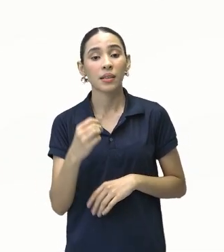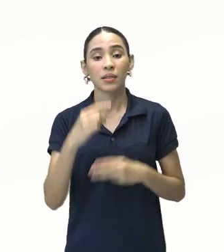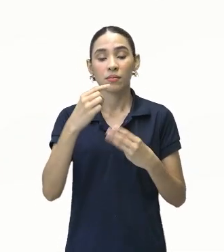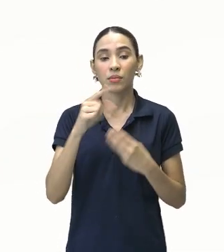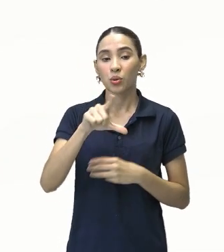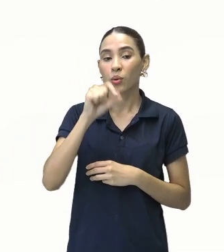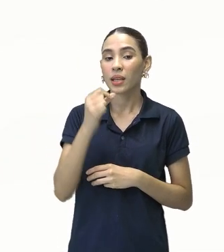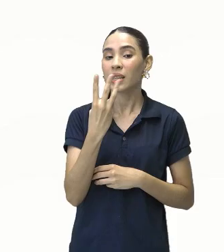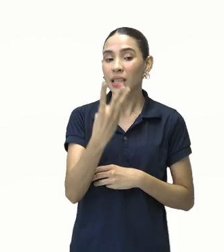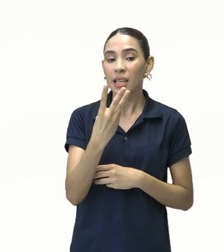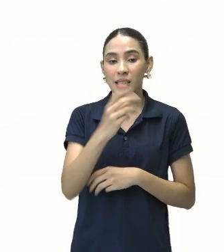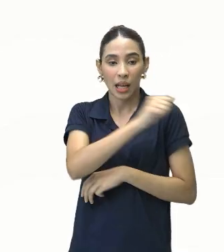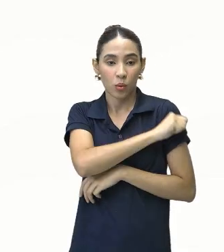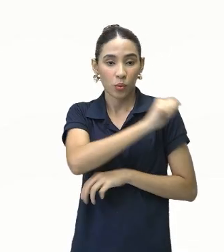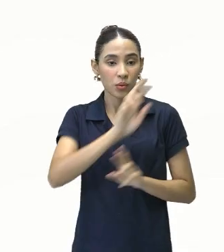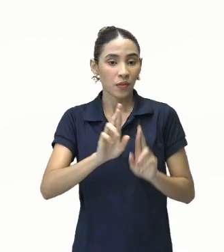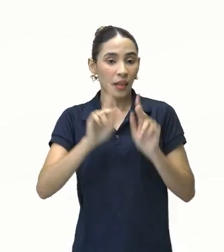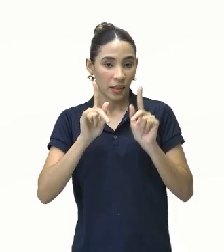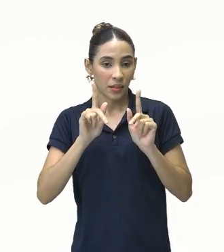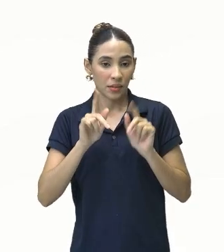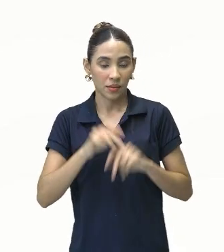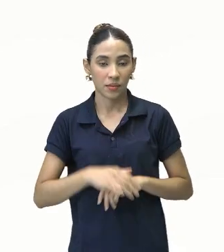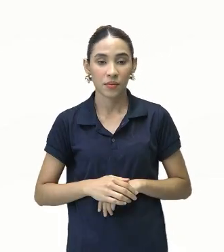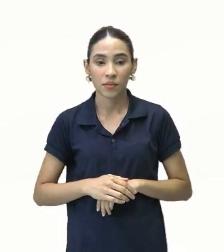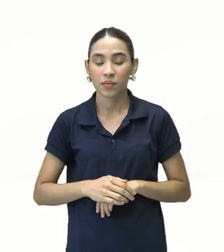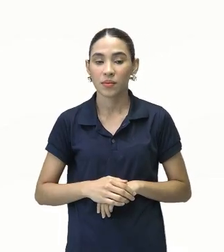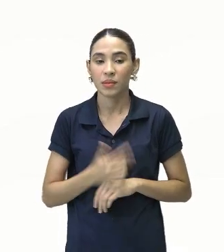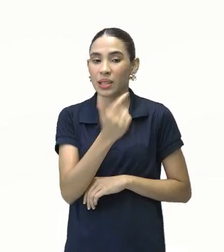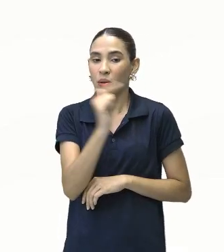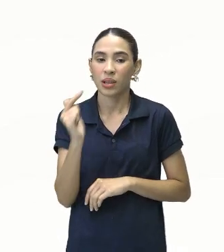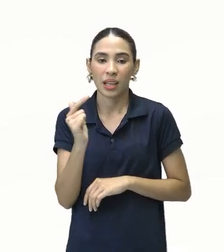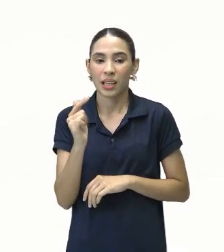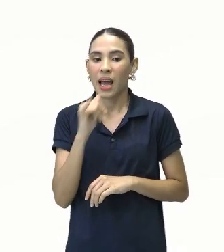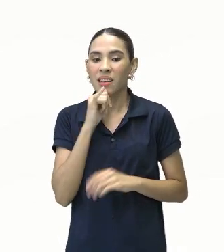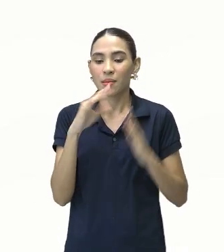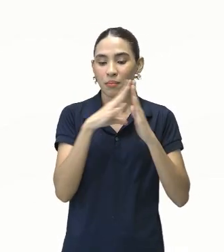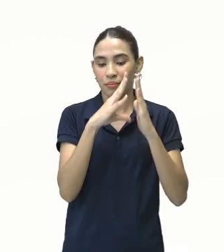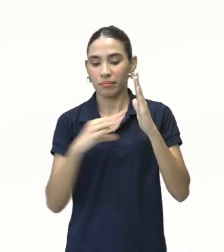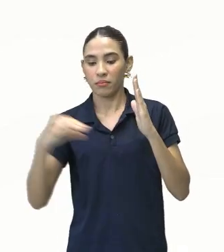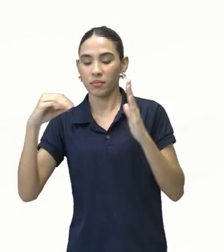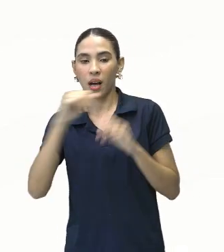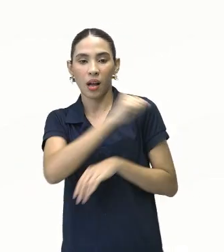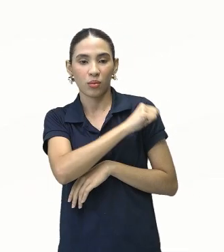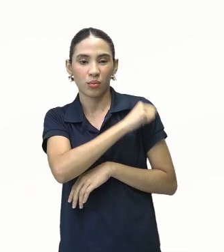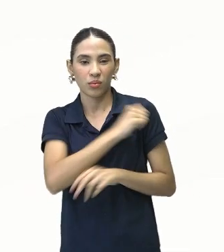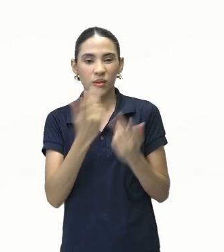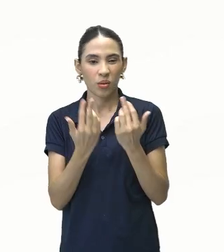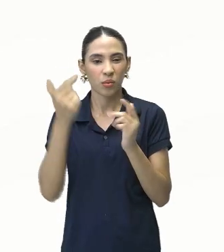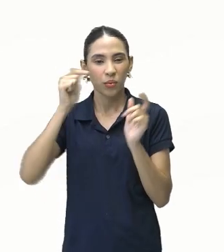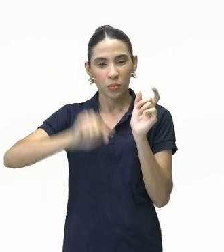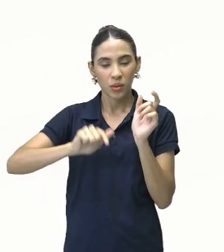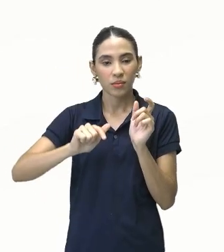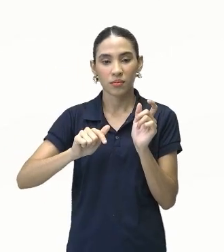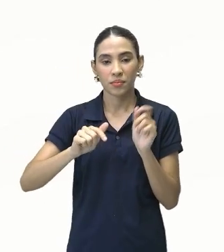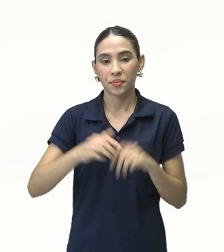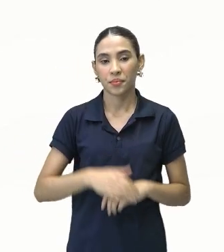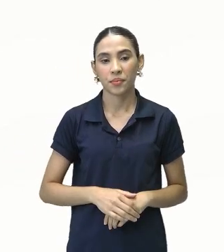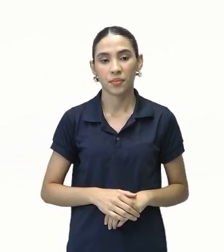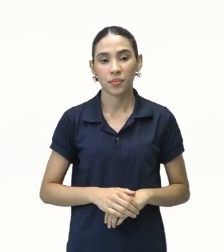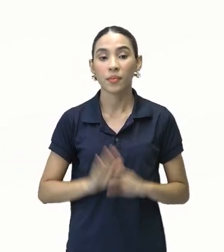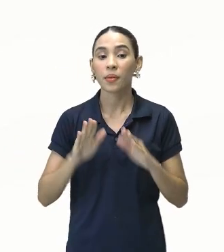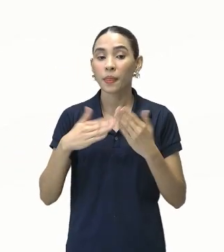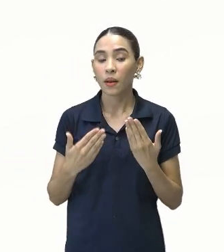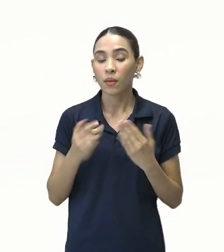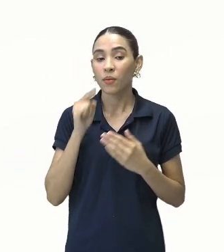3 alunos diferentes. Tá? Você não tem como clonar um aluno e escolher o mesmo aluno 2 vezes.